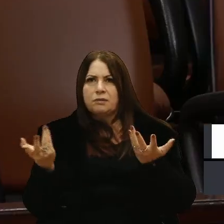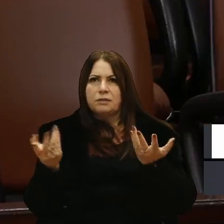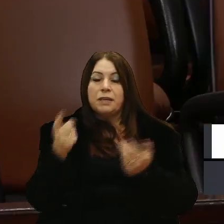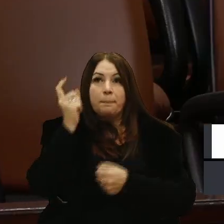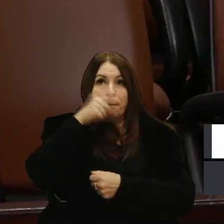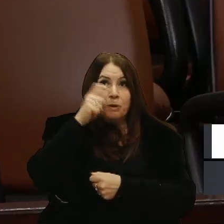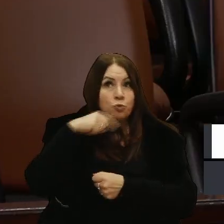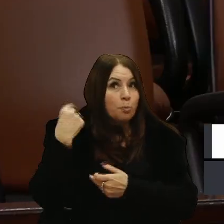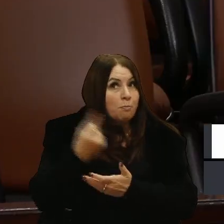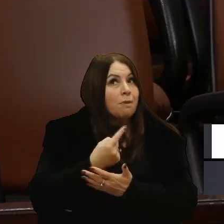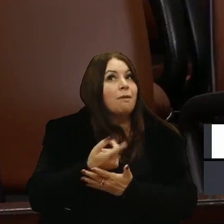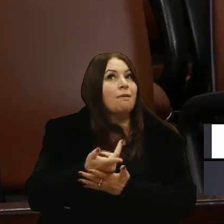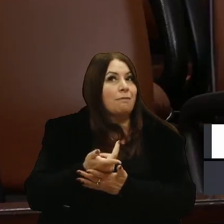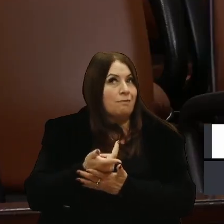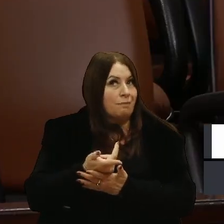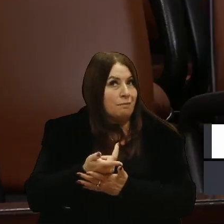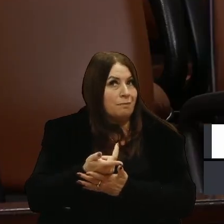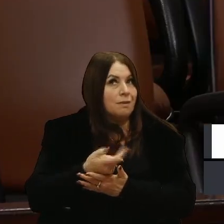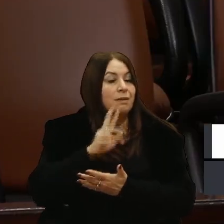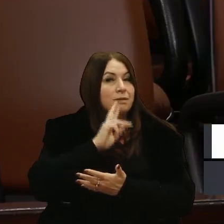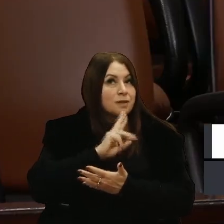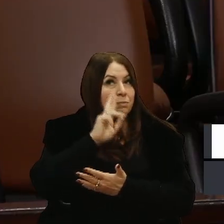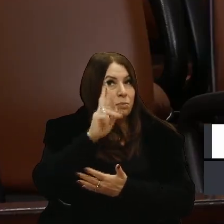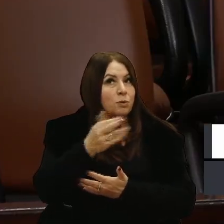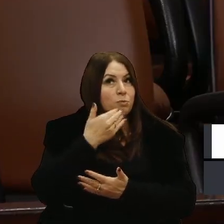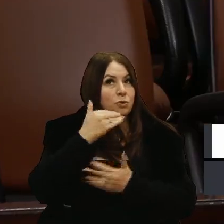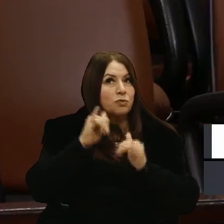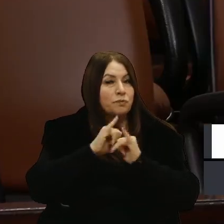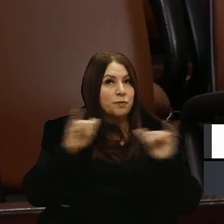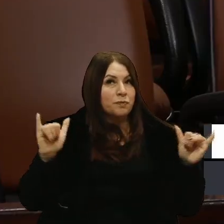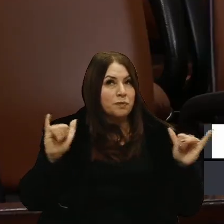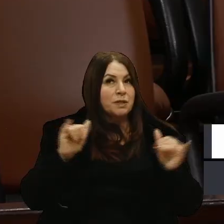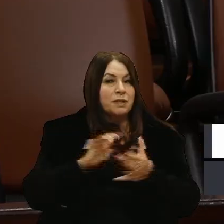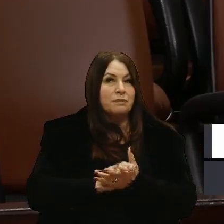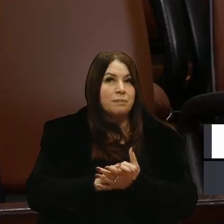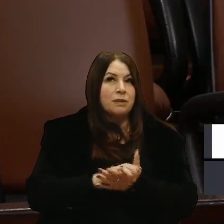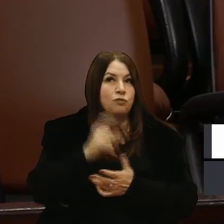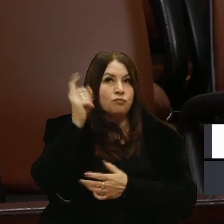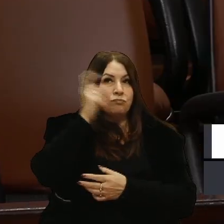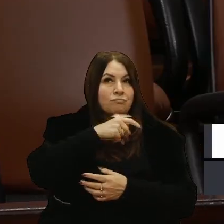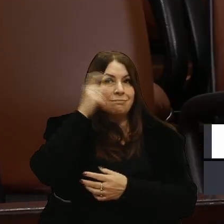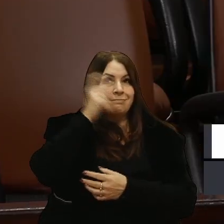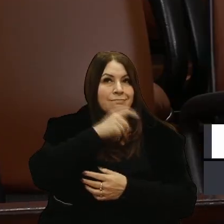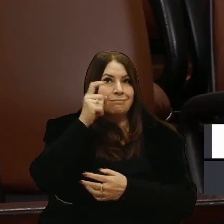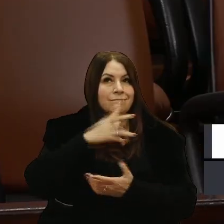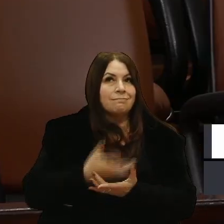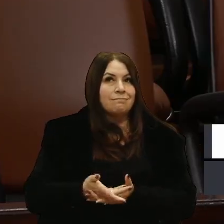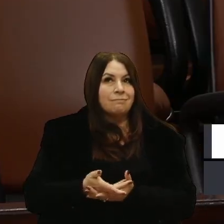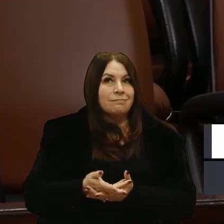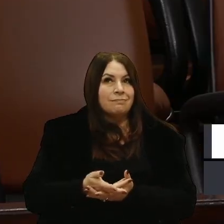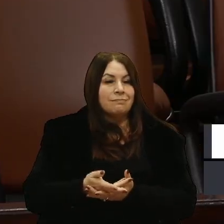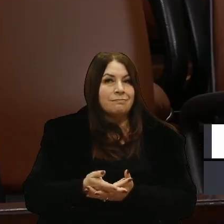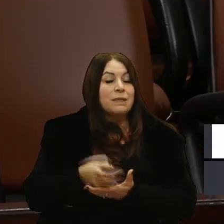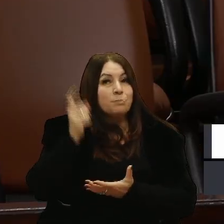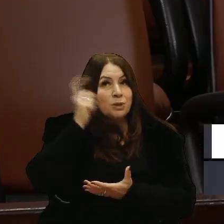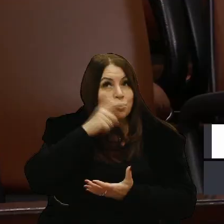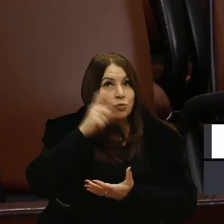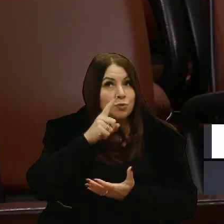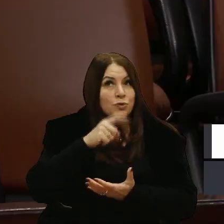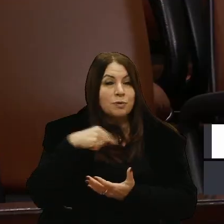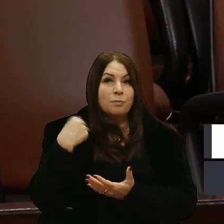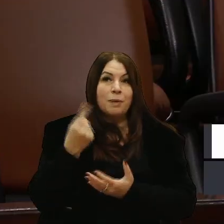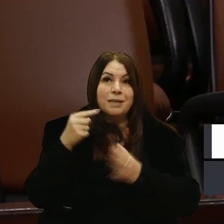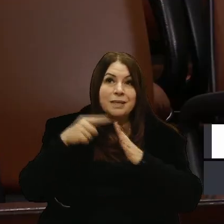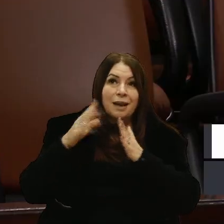para a gente, né? As respostas do pedido de informação mentiram. Mentiram para